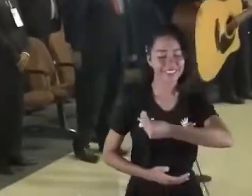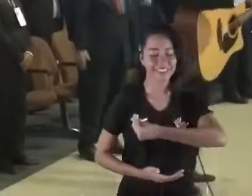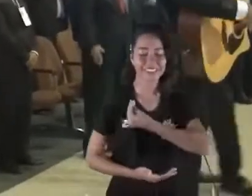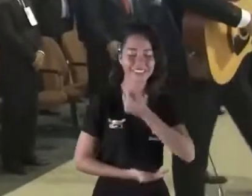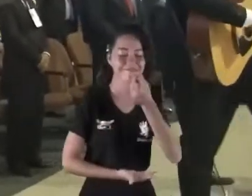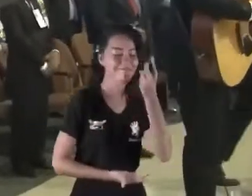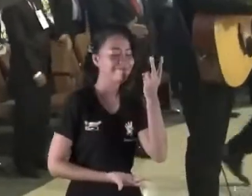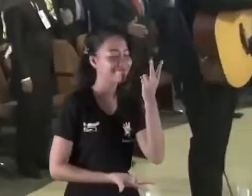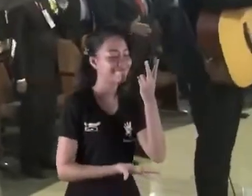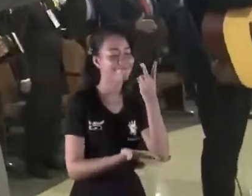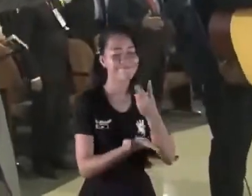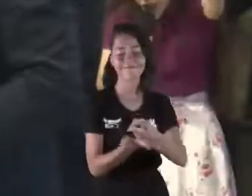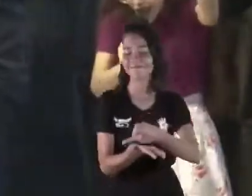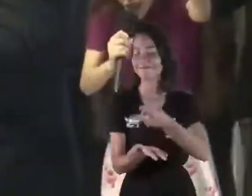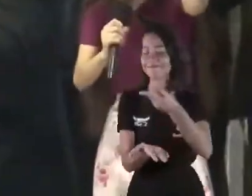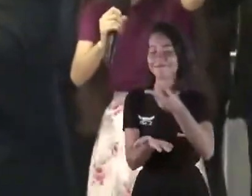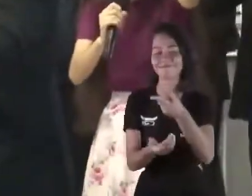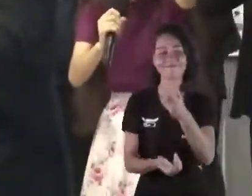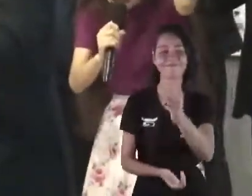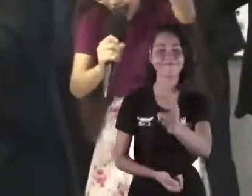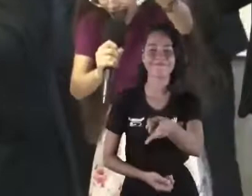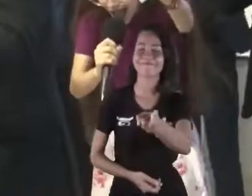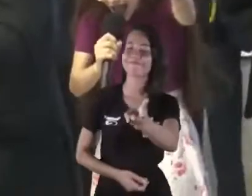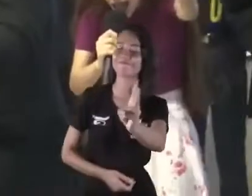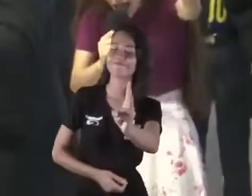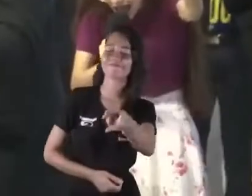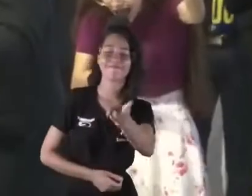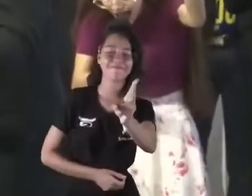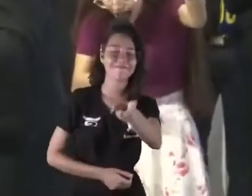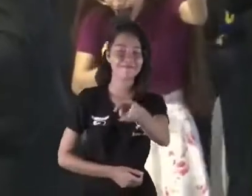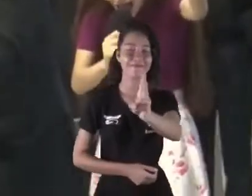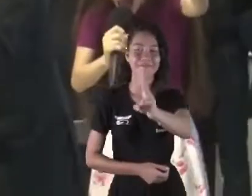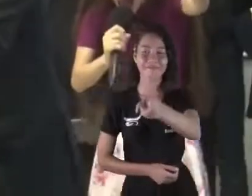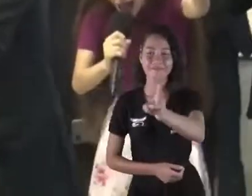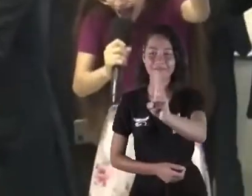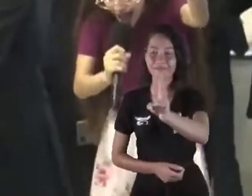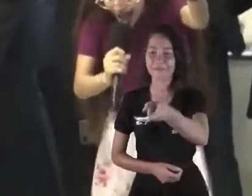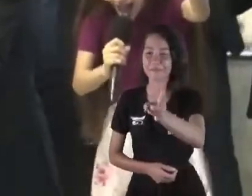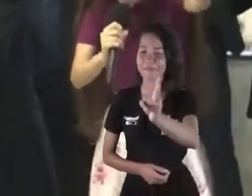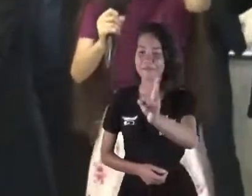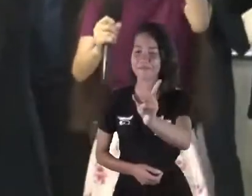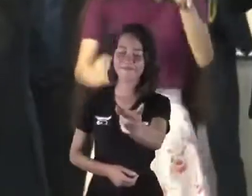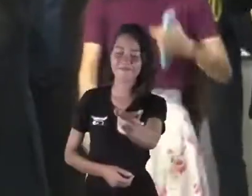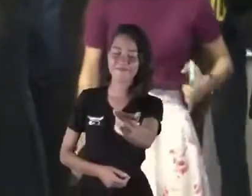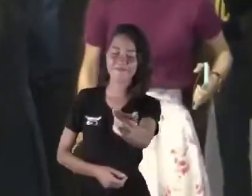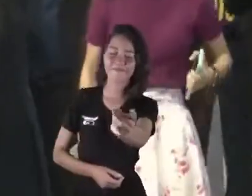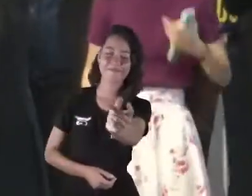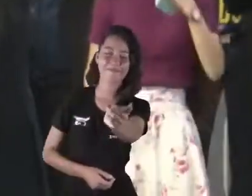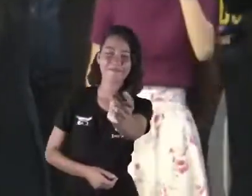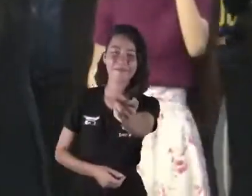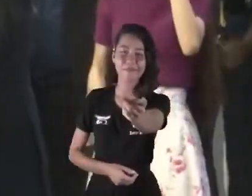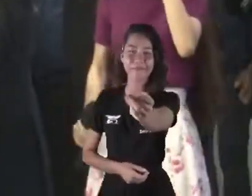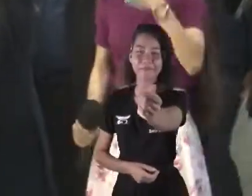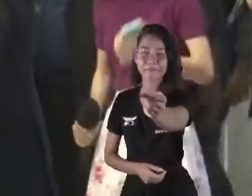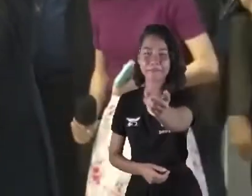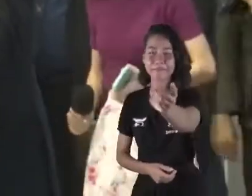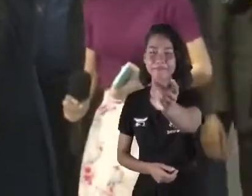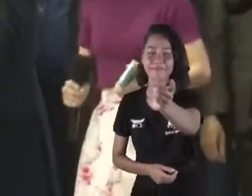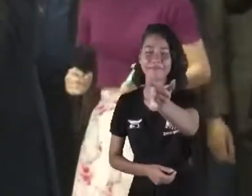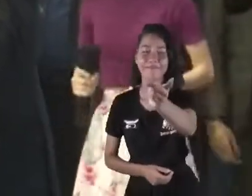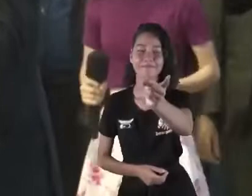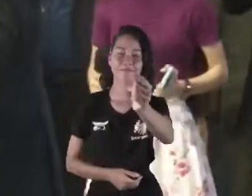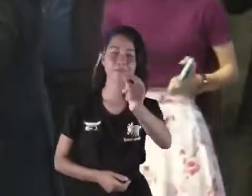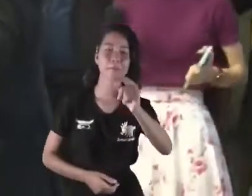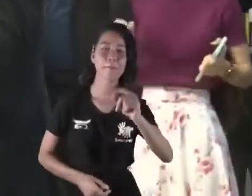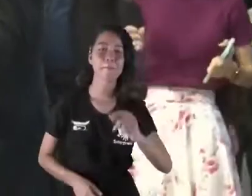que vivo está. Não há Deus como para 90.